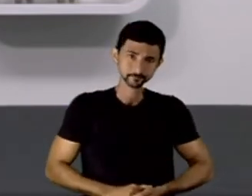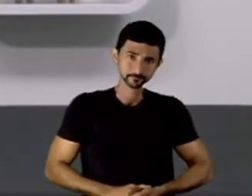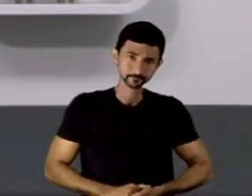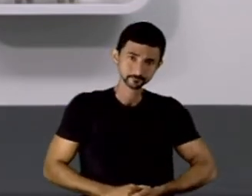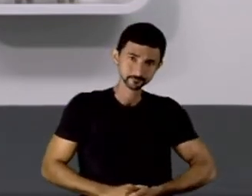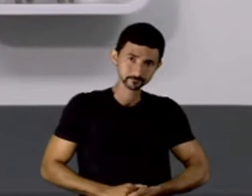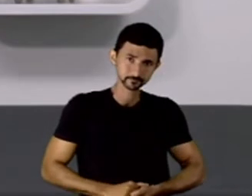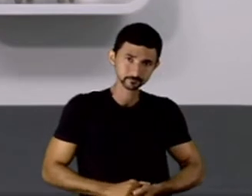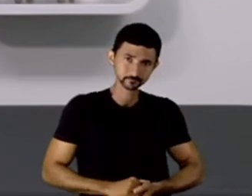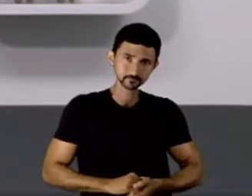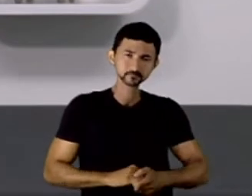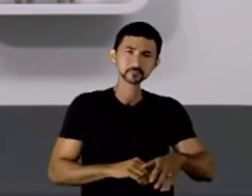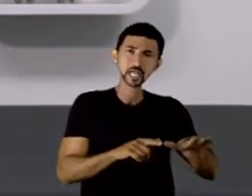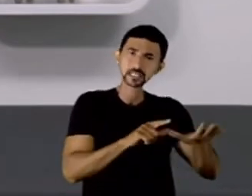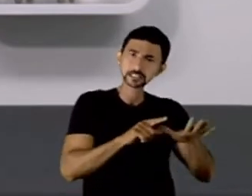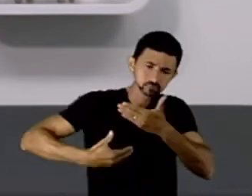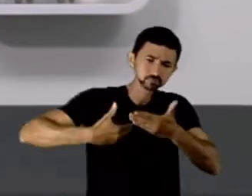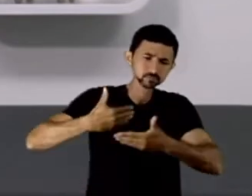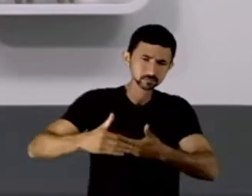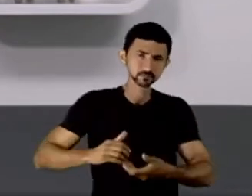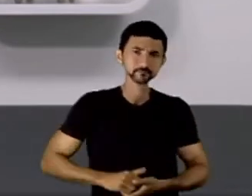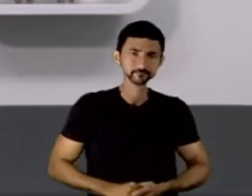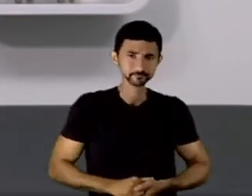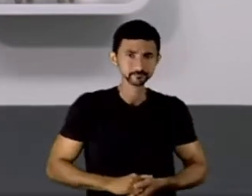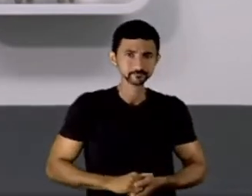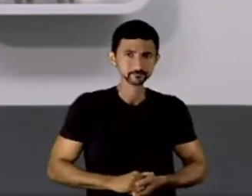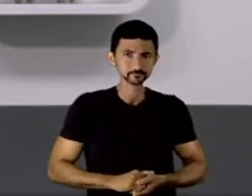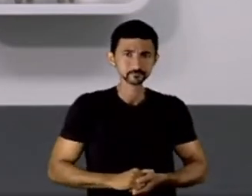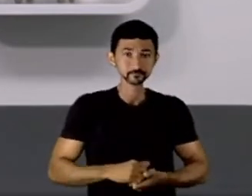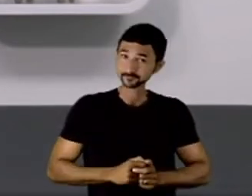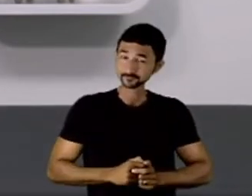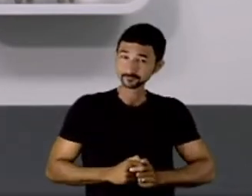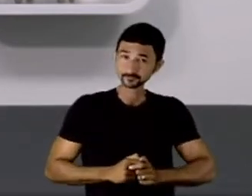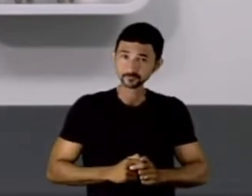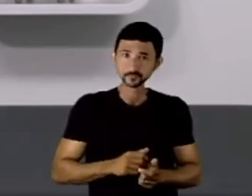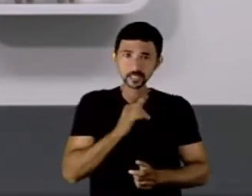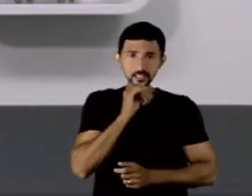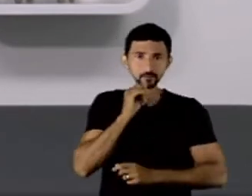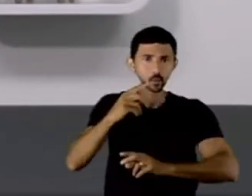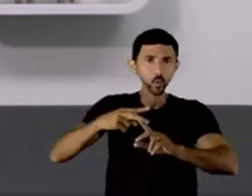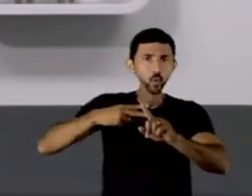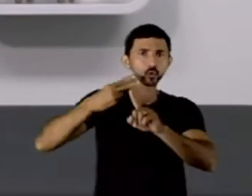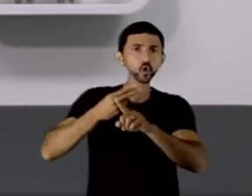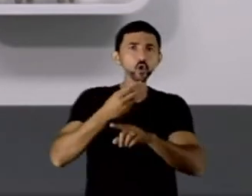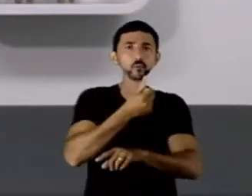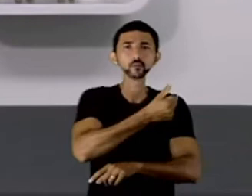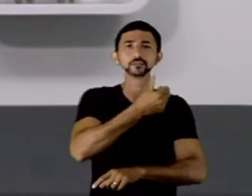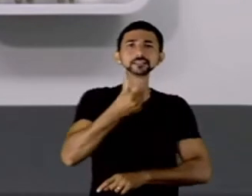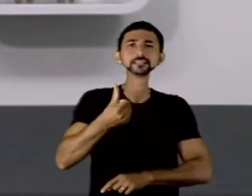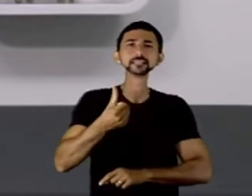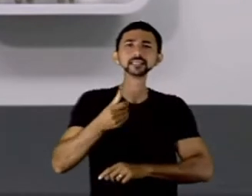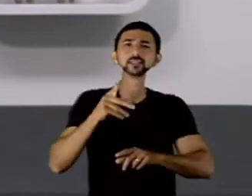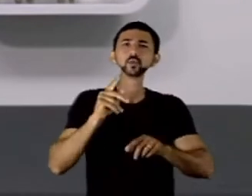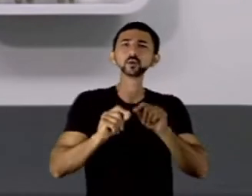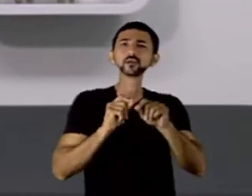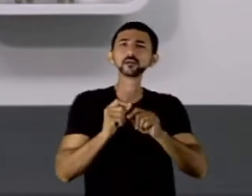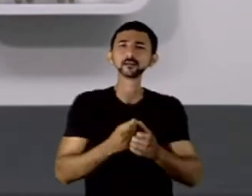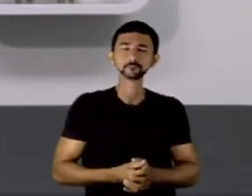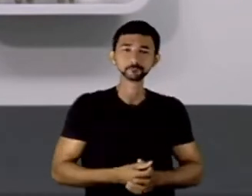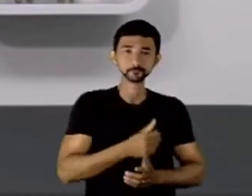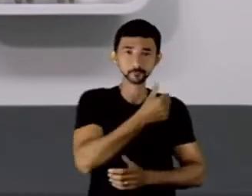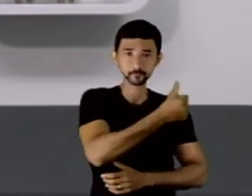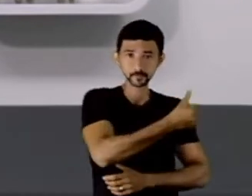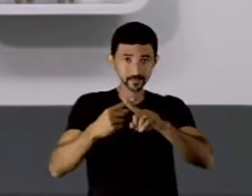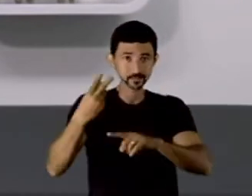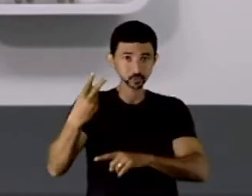dobro. Toda semana dobra. Me responde daí de casa. O dobro de 16 é a mesma coisa que